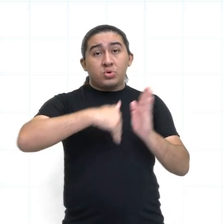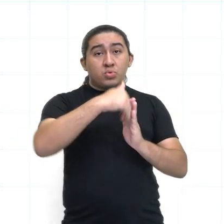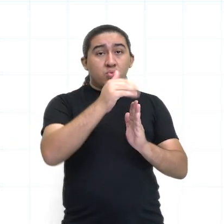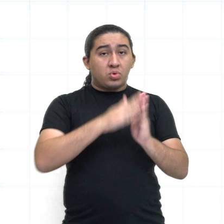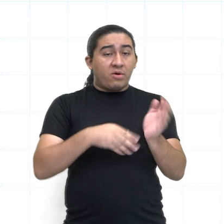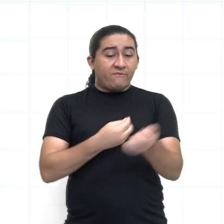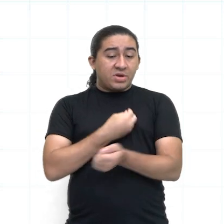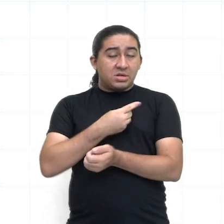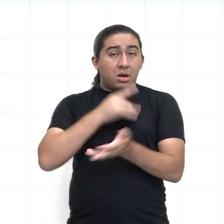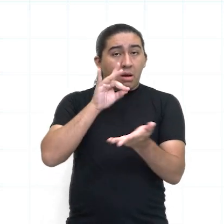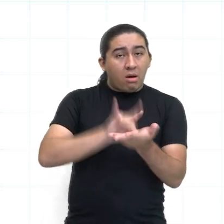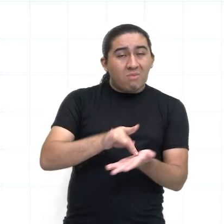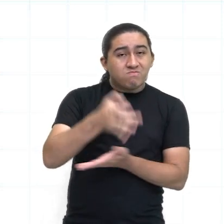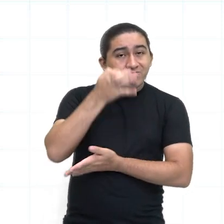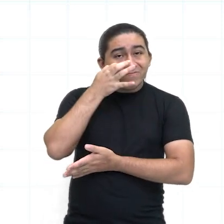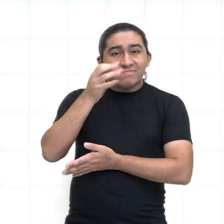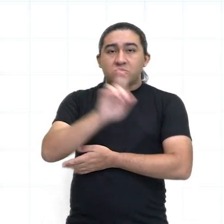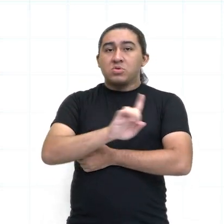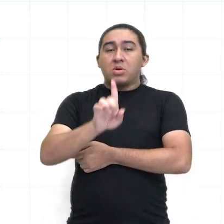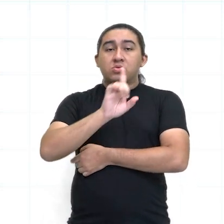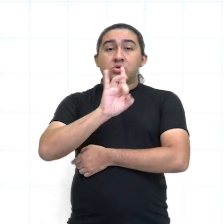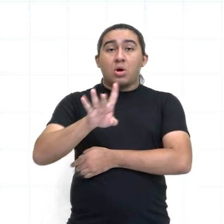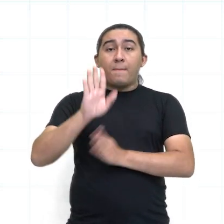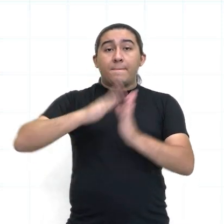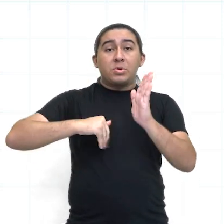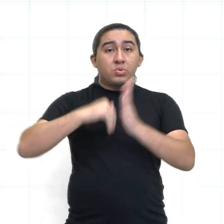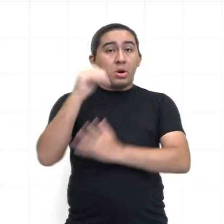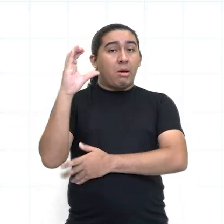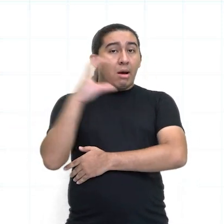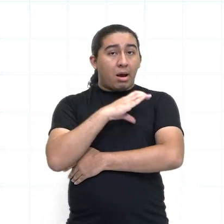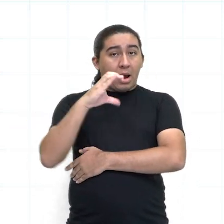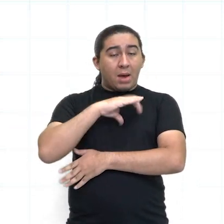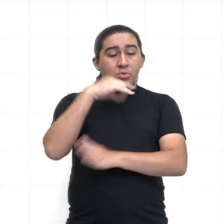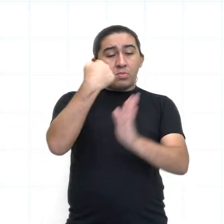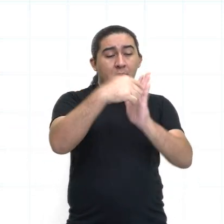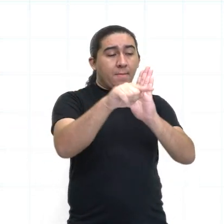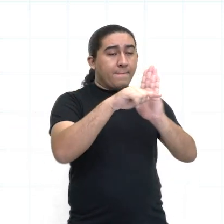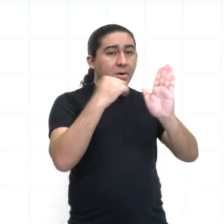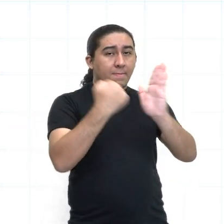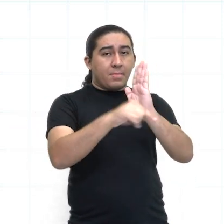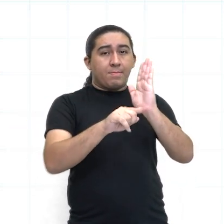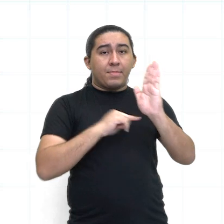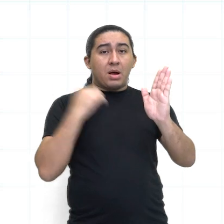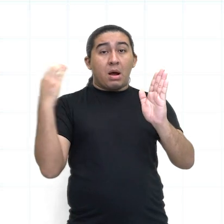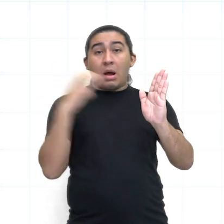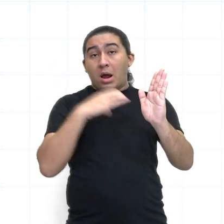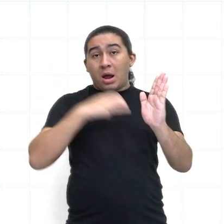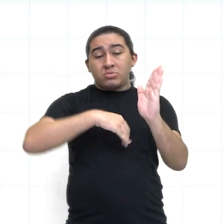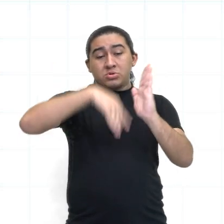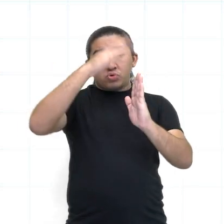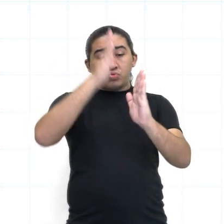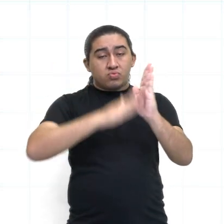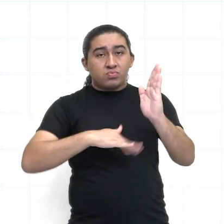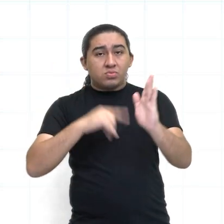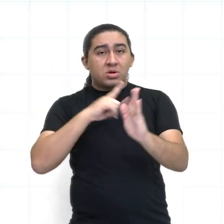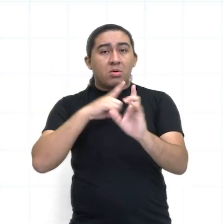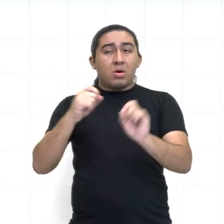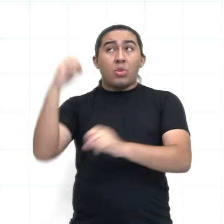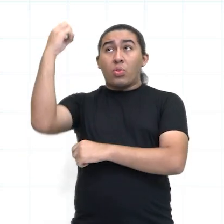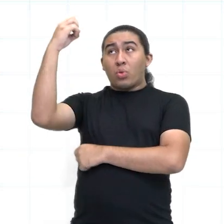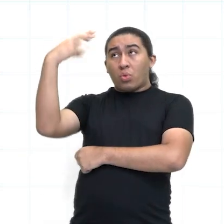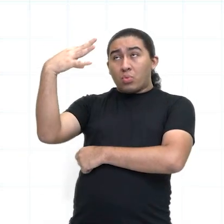realidade, e sim pintar rapidamente, através de pinceladas rápidas, para pegar a